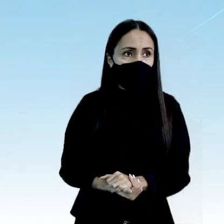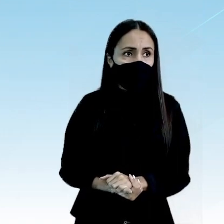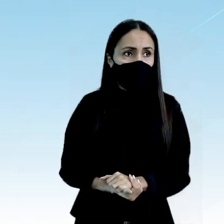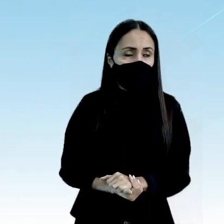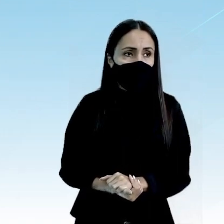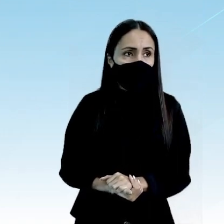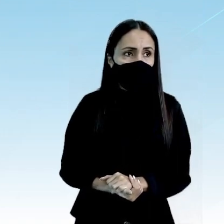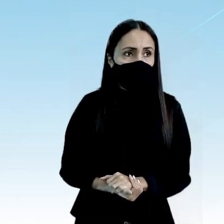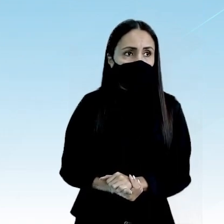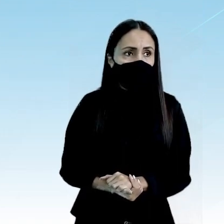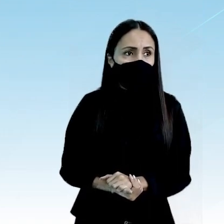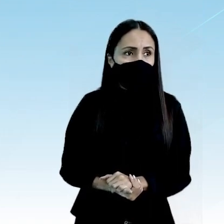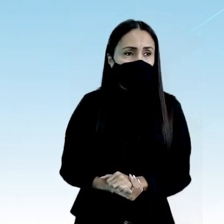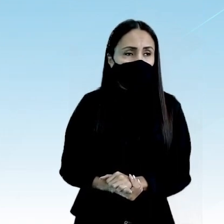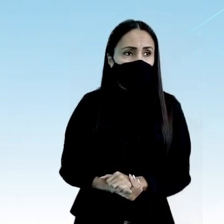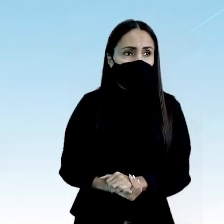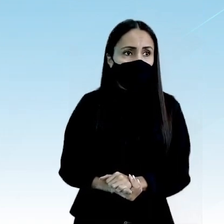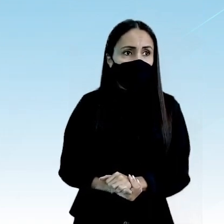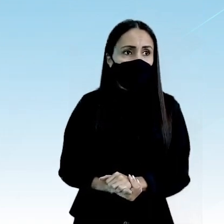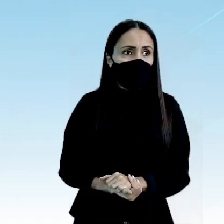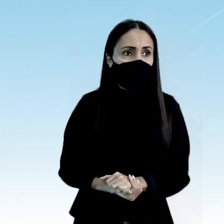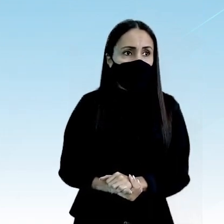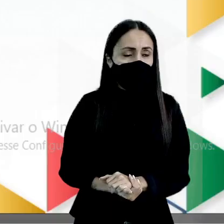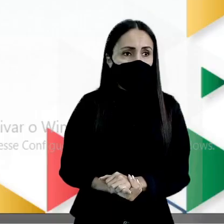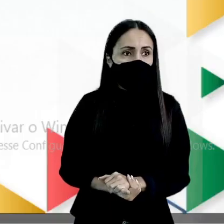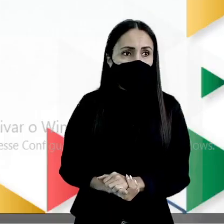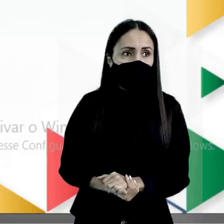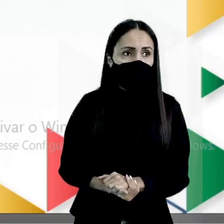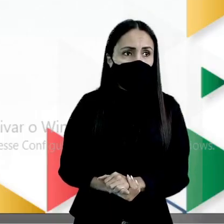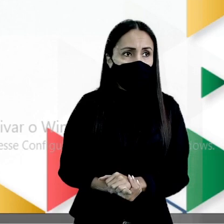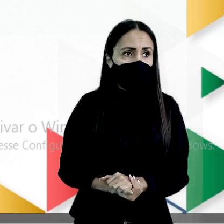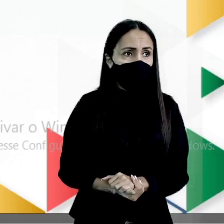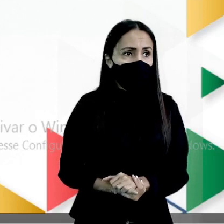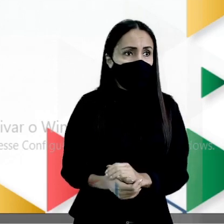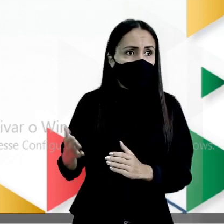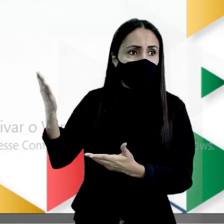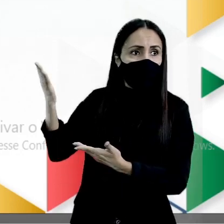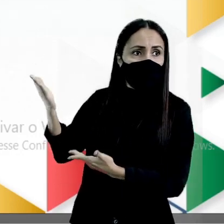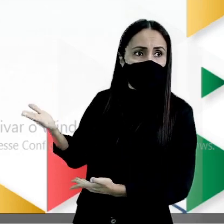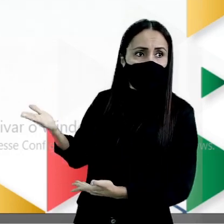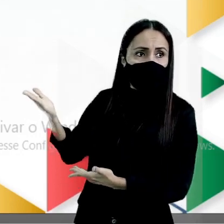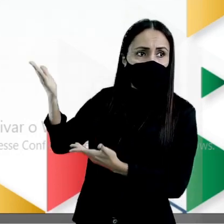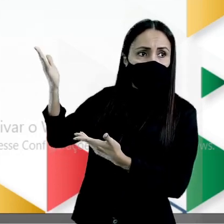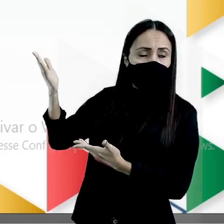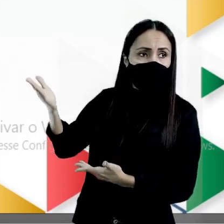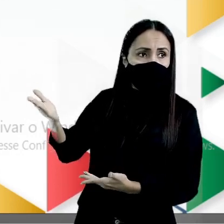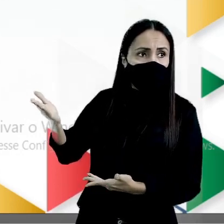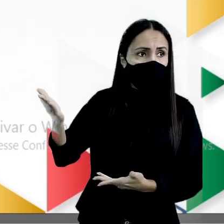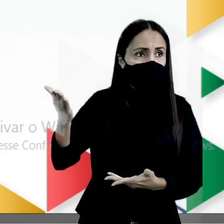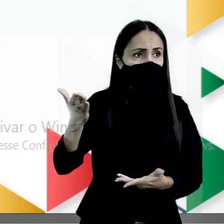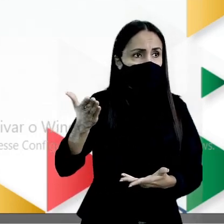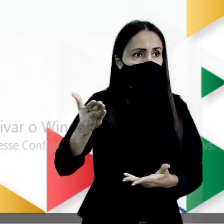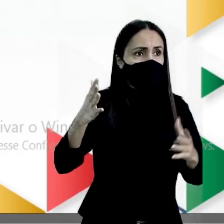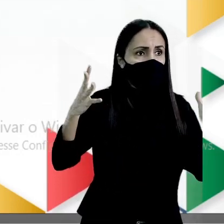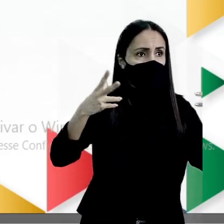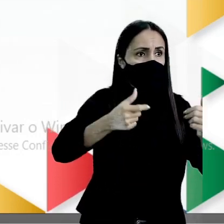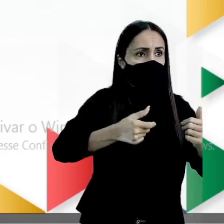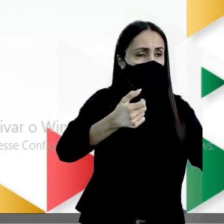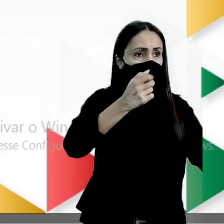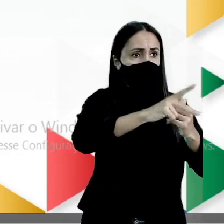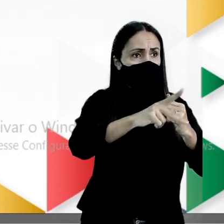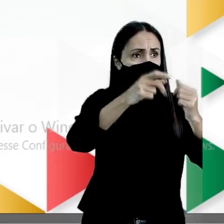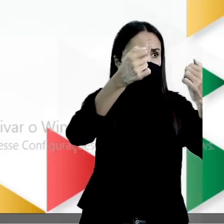cerca de 22 milhões de pessoas partiram da Europa em busca de uma vida melhor em